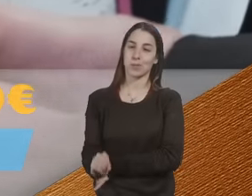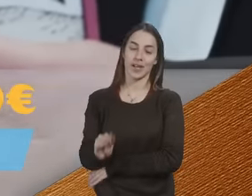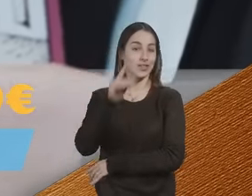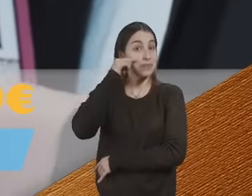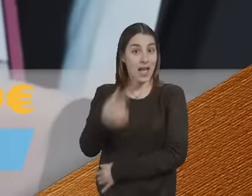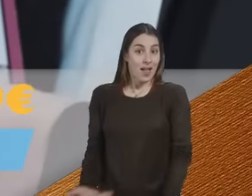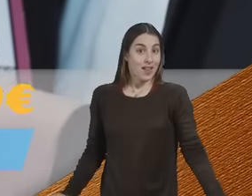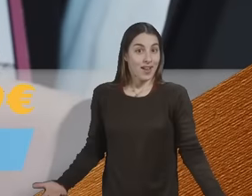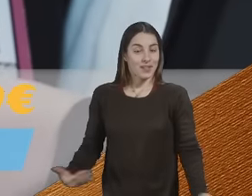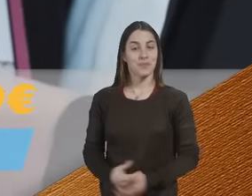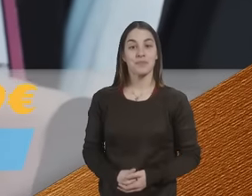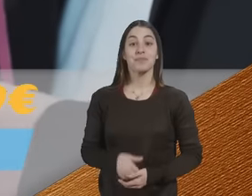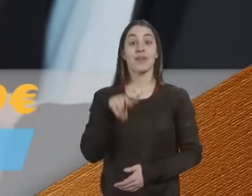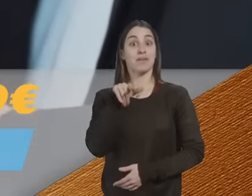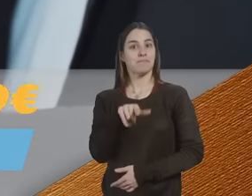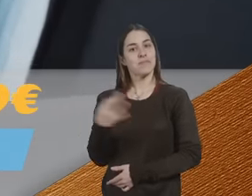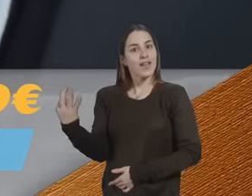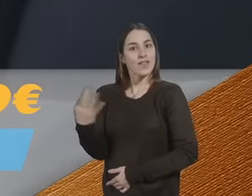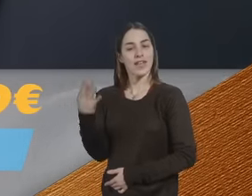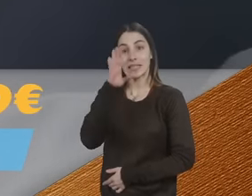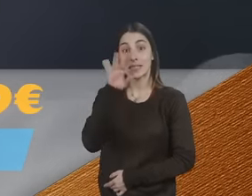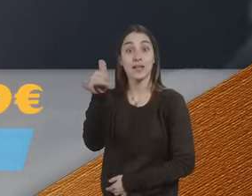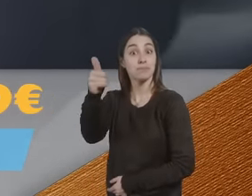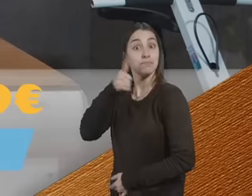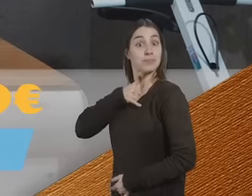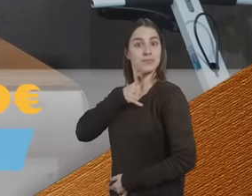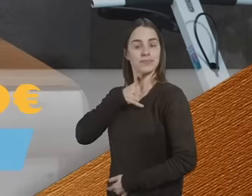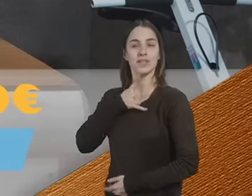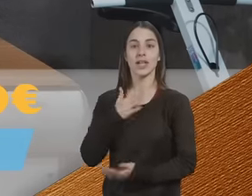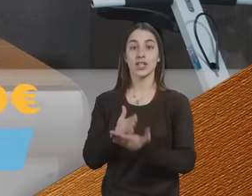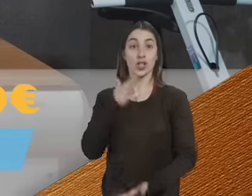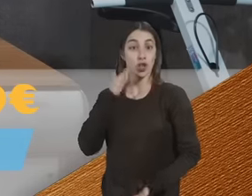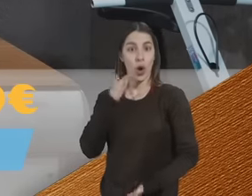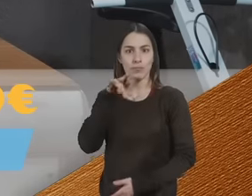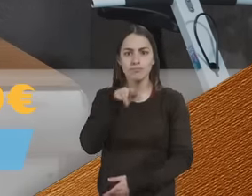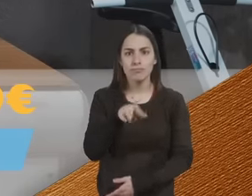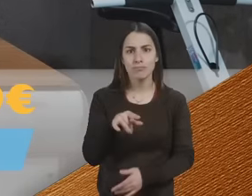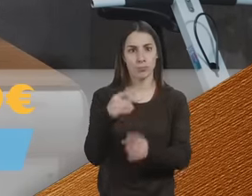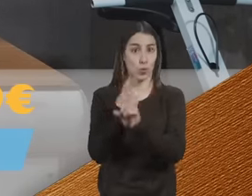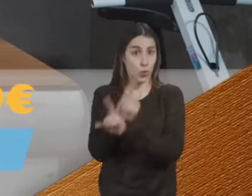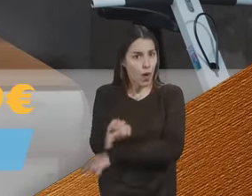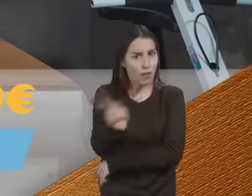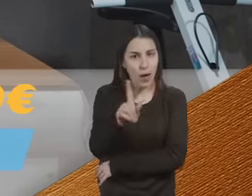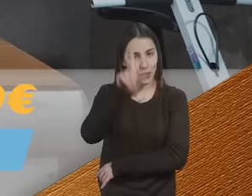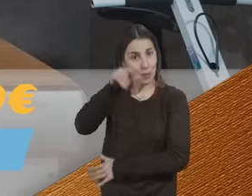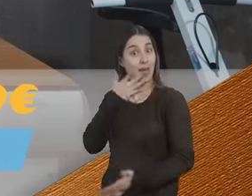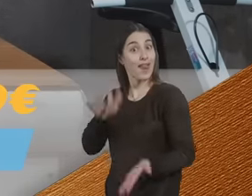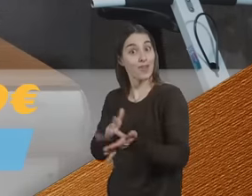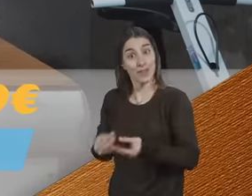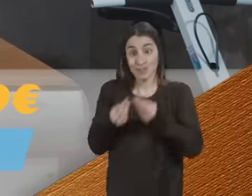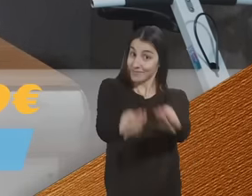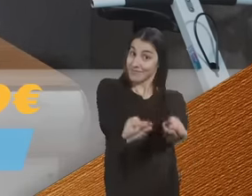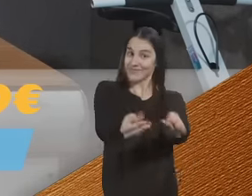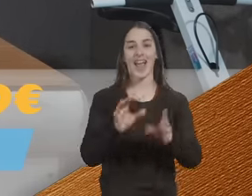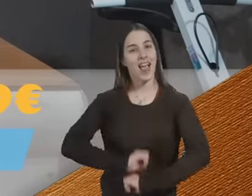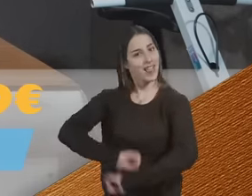especiais. E aparentemente, se ligarem, além deste fantástico produto, oferecemos um livro também.